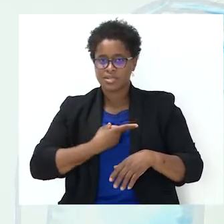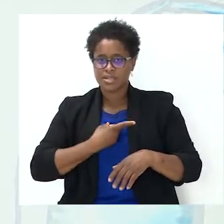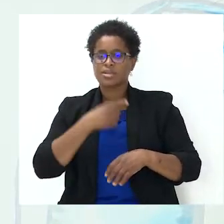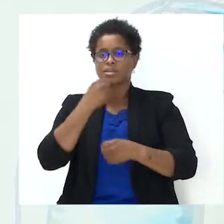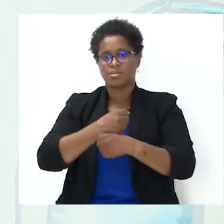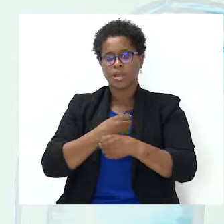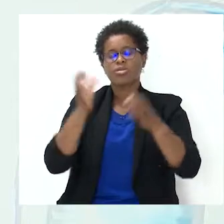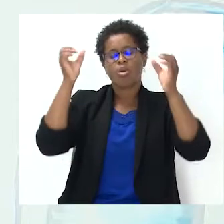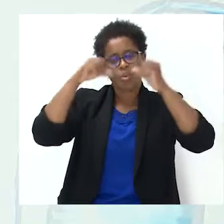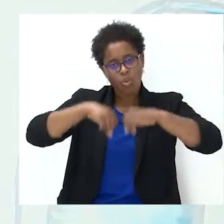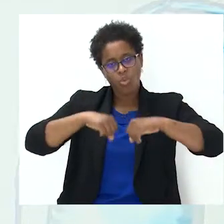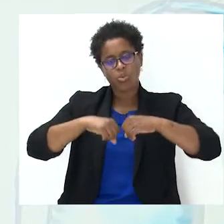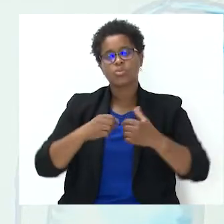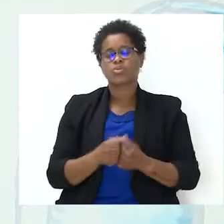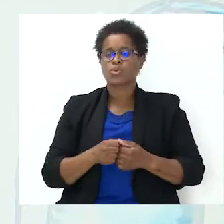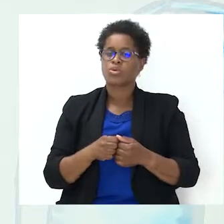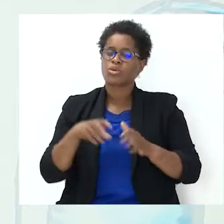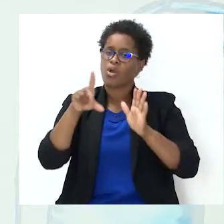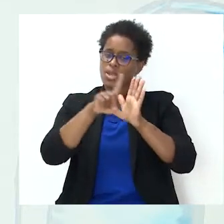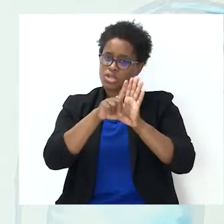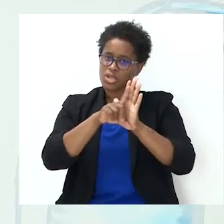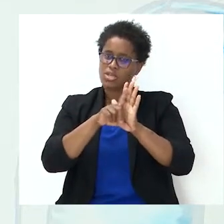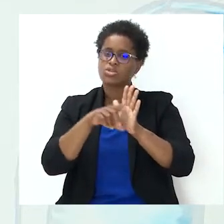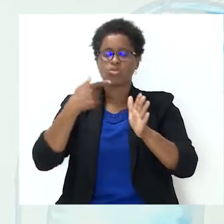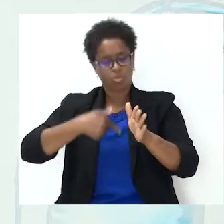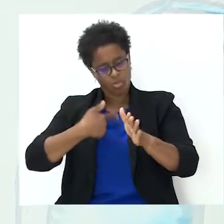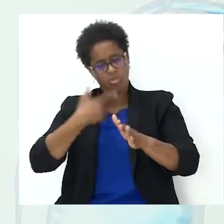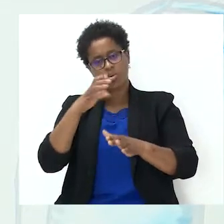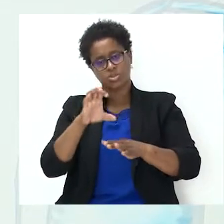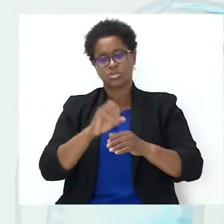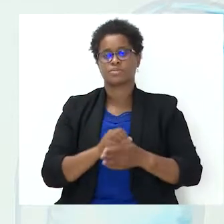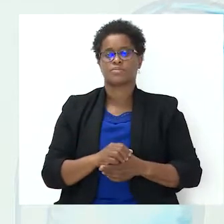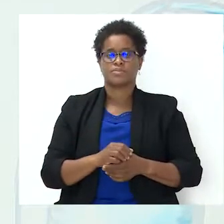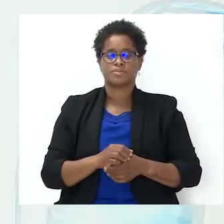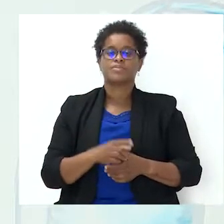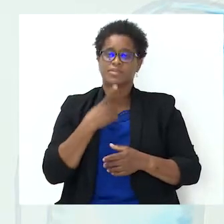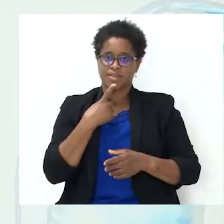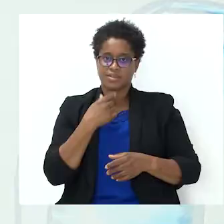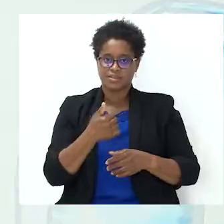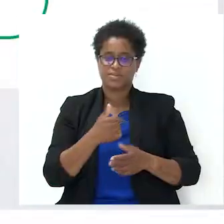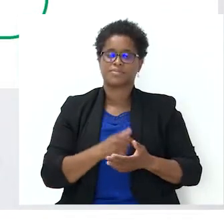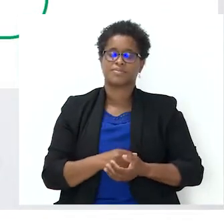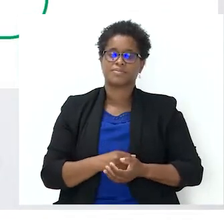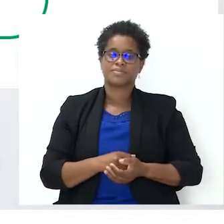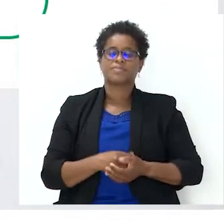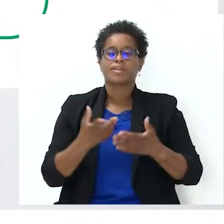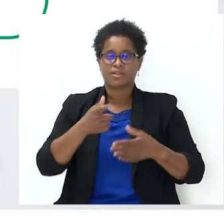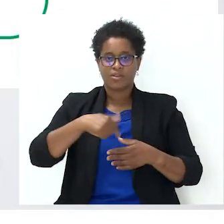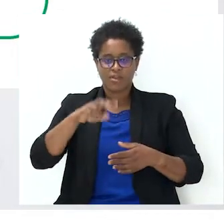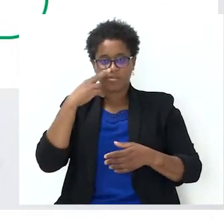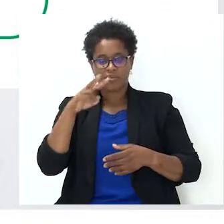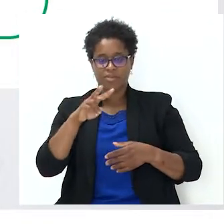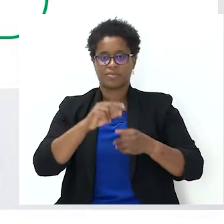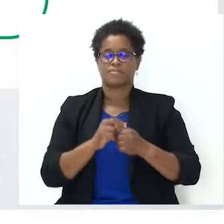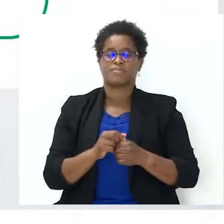de acordo com as leis do próprio país. Certo? Então vamos